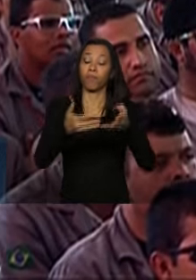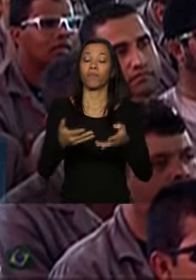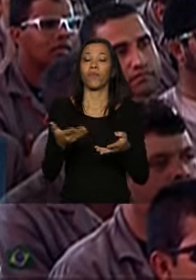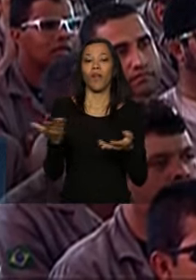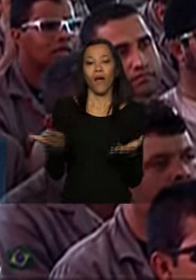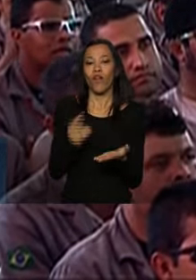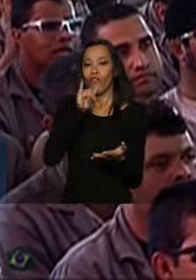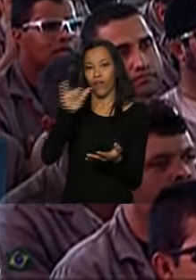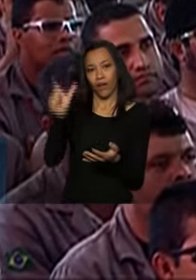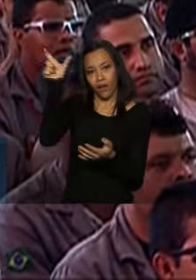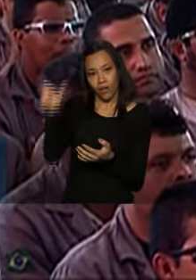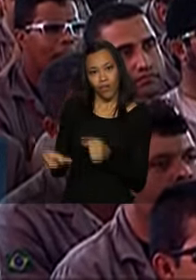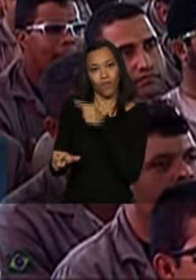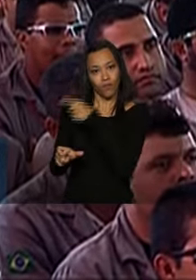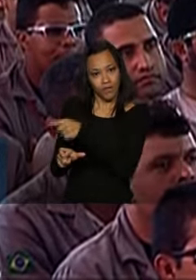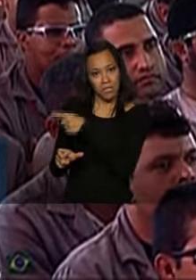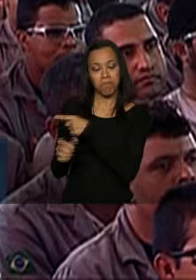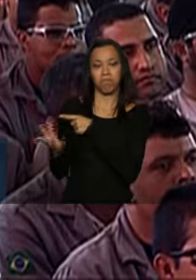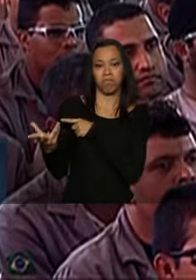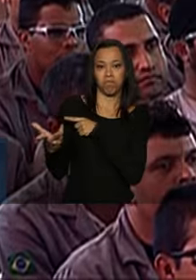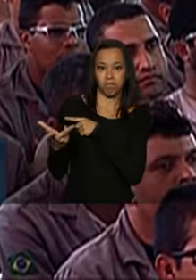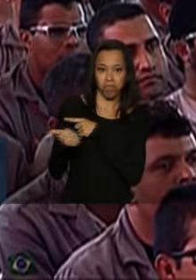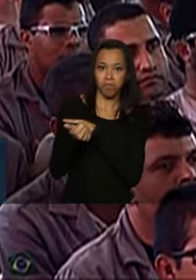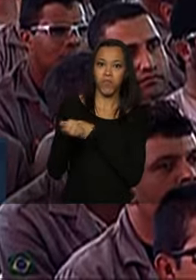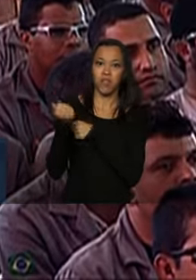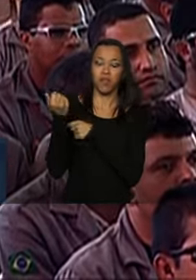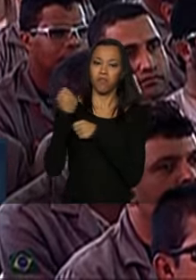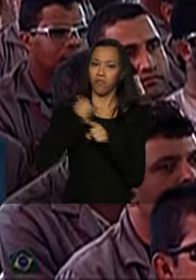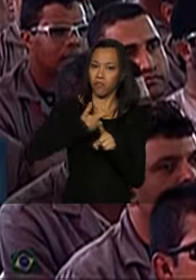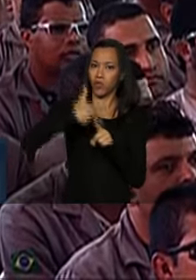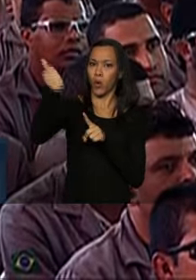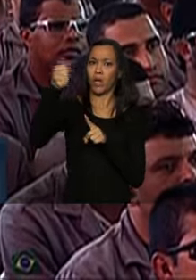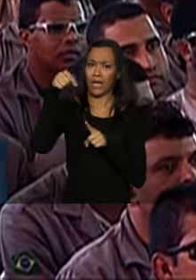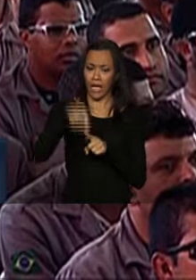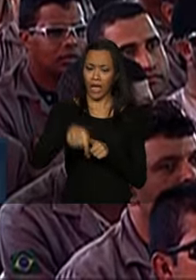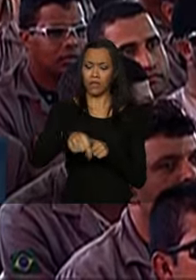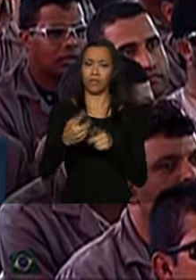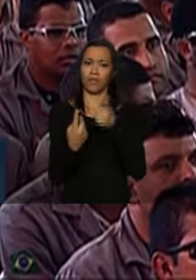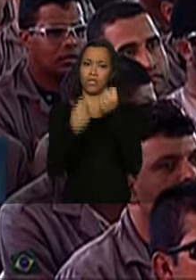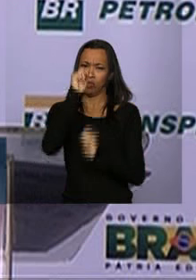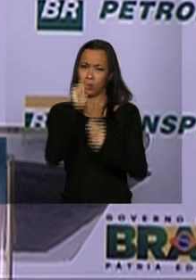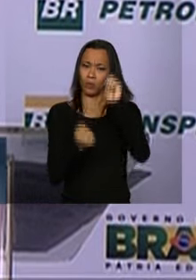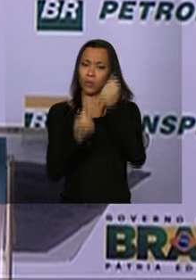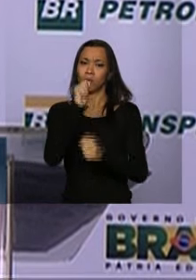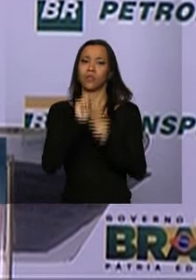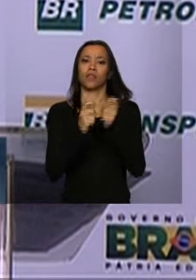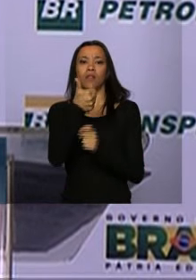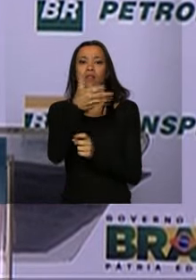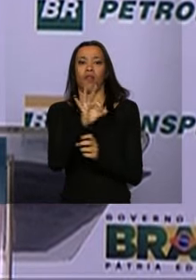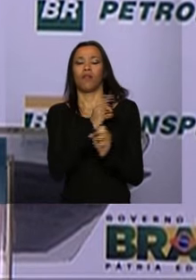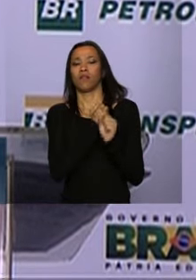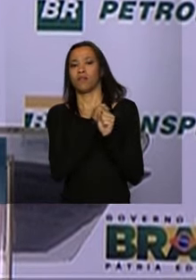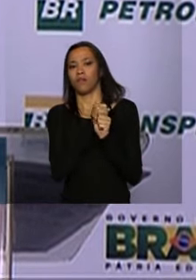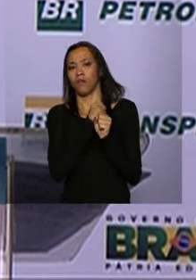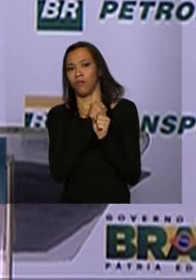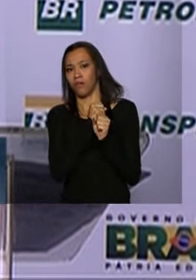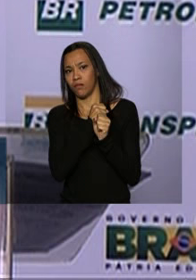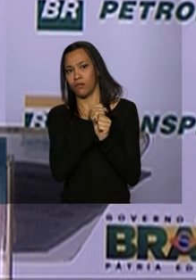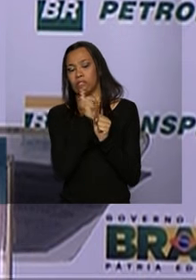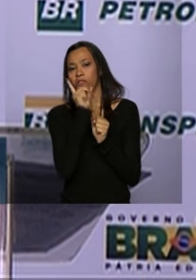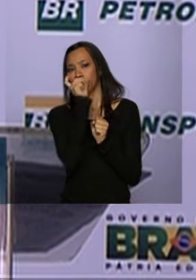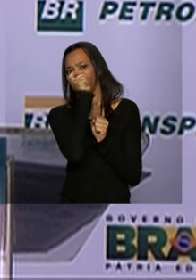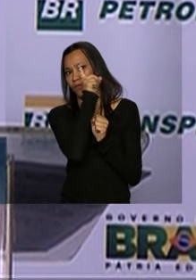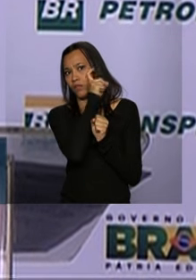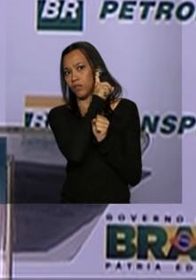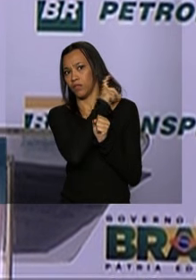para nós o símbolo da trajetória vitoriosa desta indústria ao longo desta década, numa quadra difícil